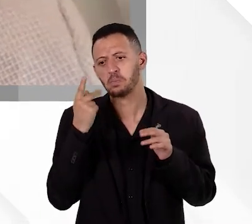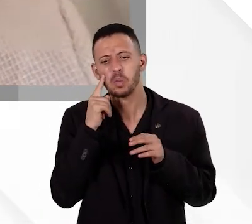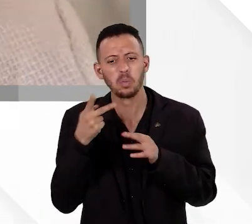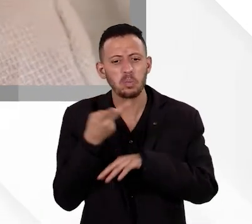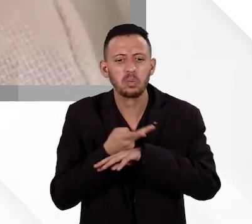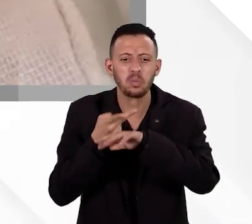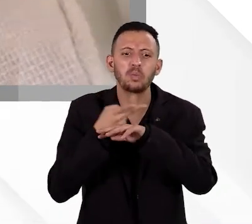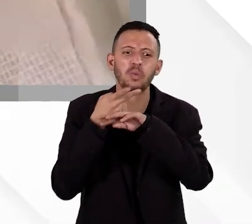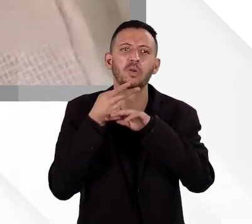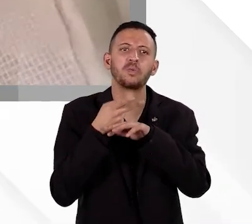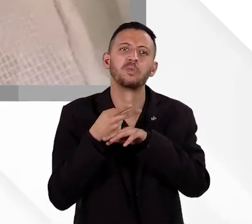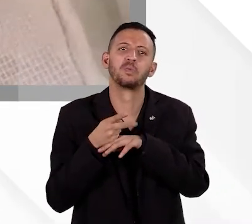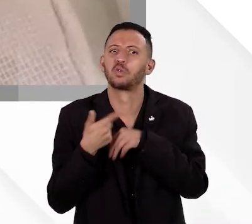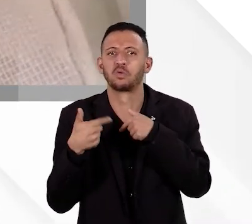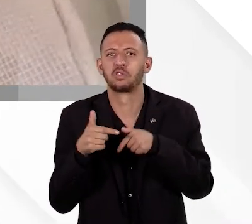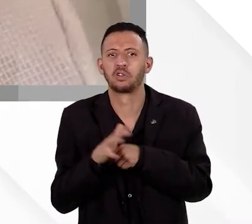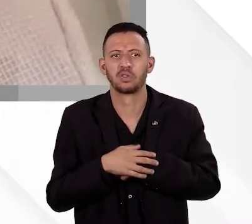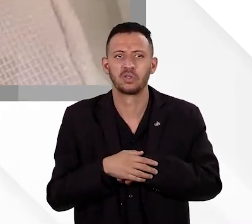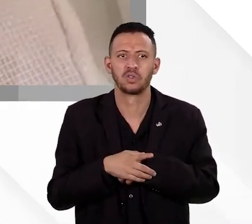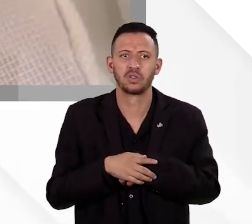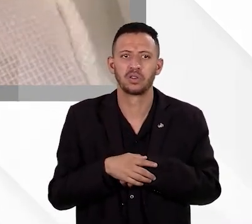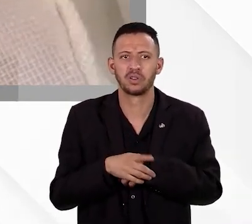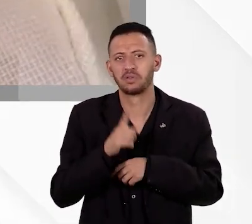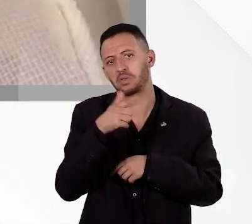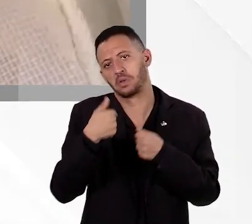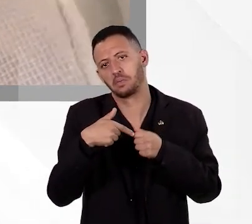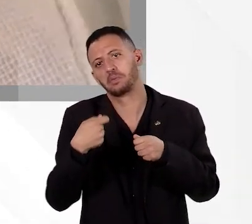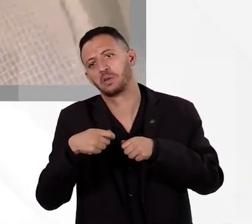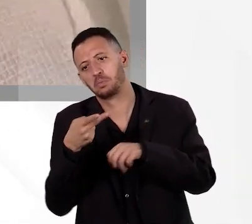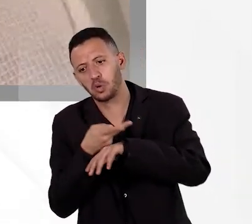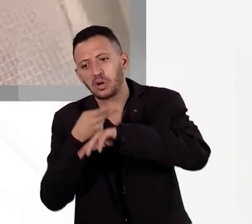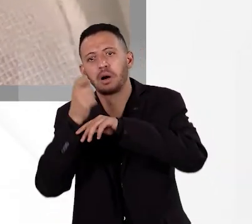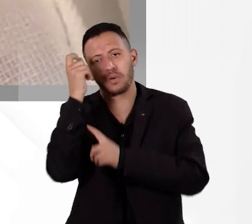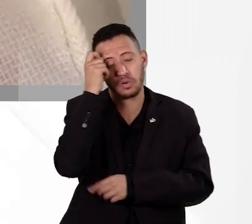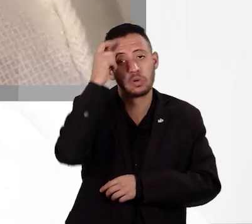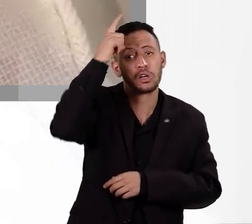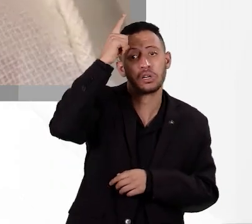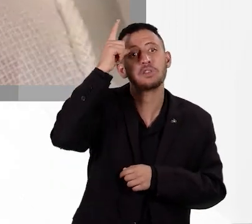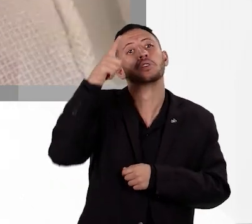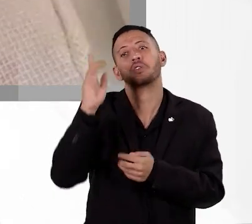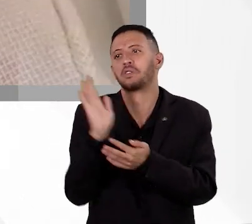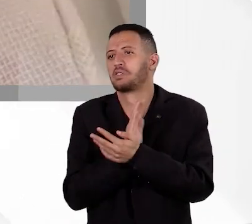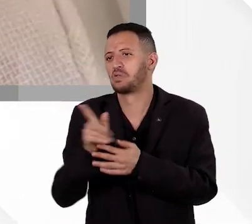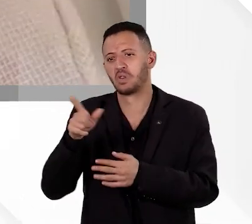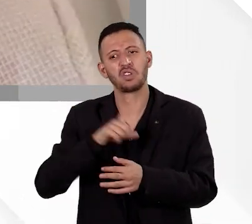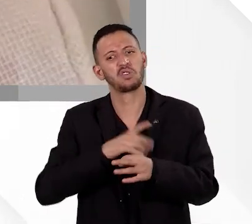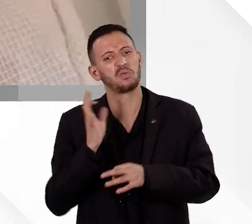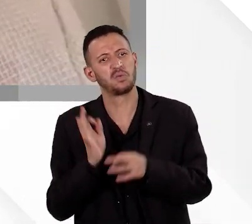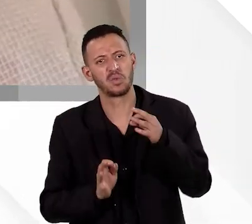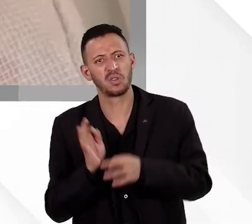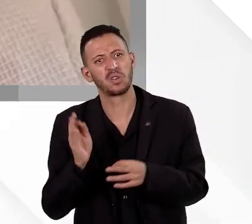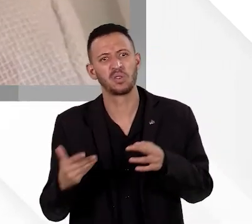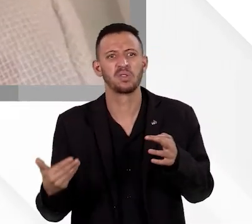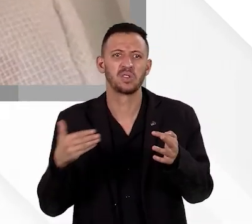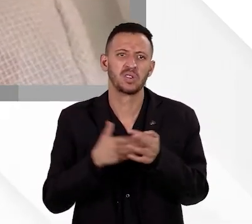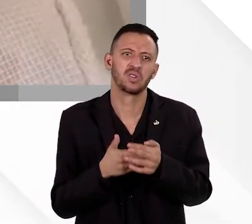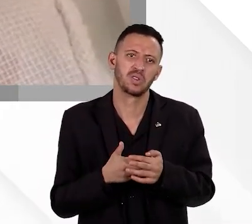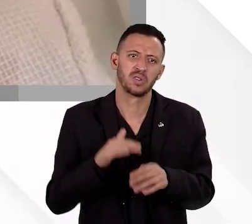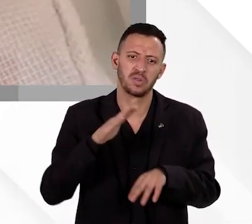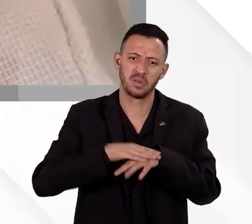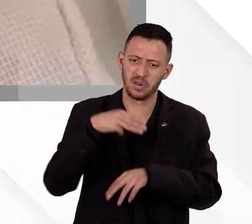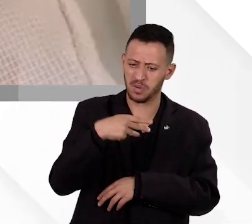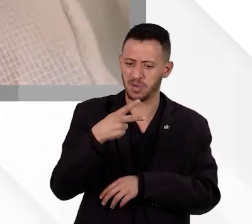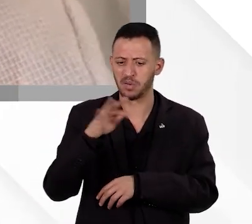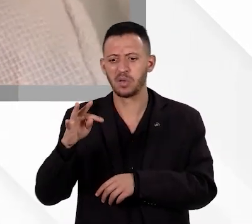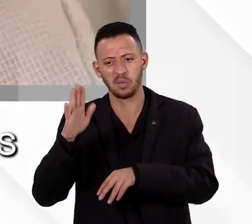às vezes não busca assim, foge ao conhecimento, né? Mas tem muitos casos também judiciais mesmo,